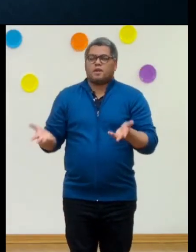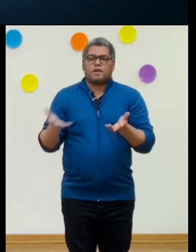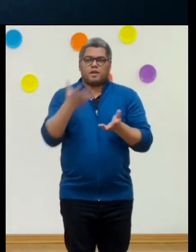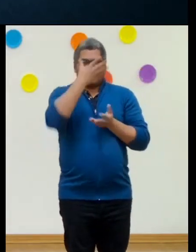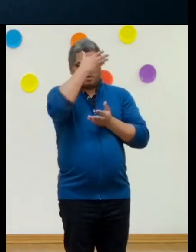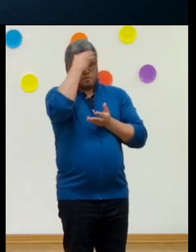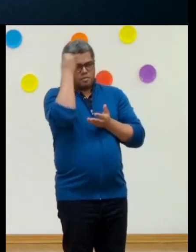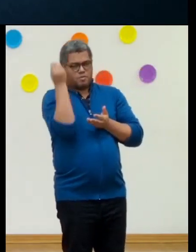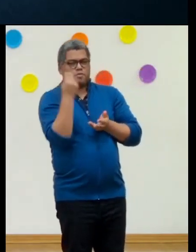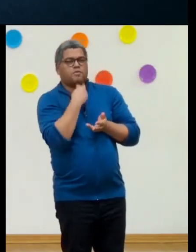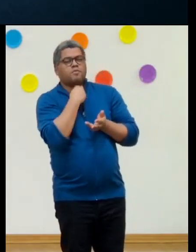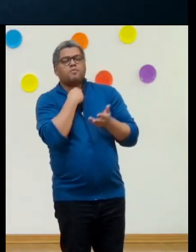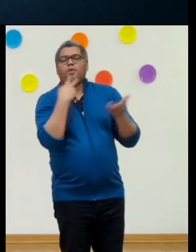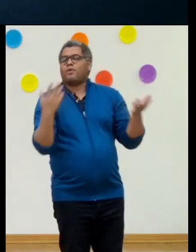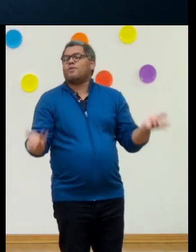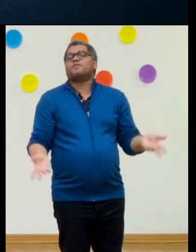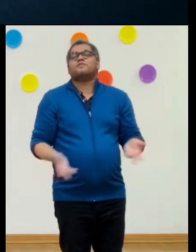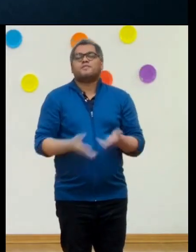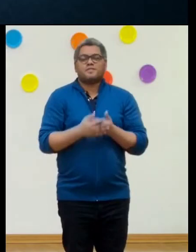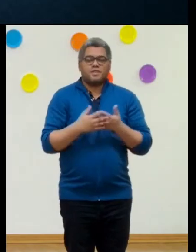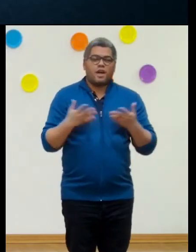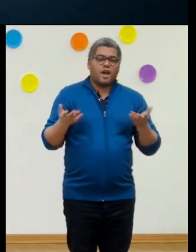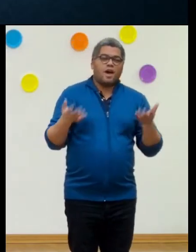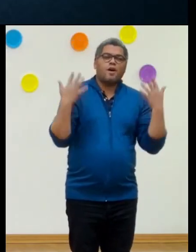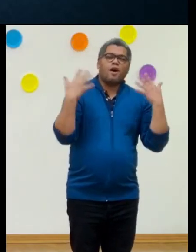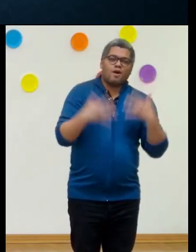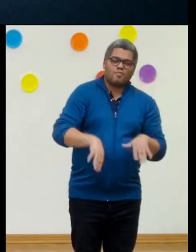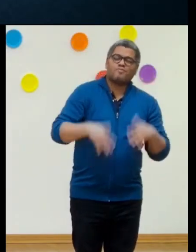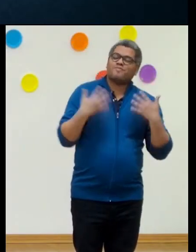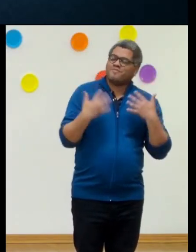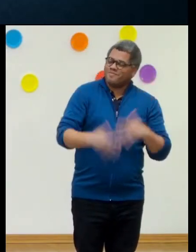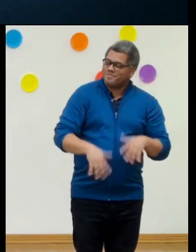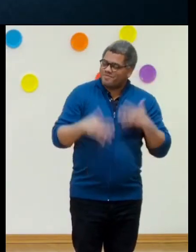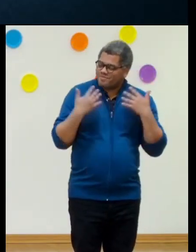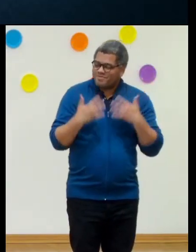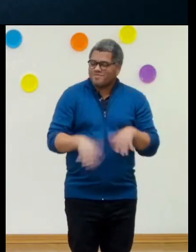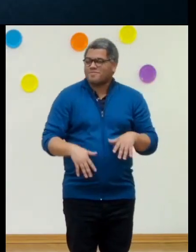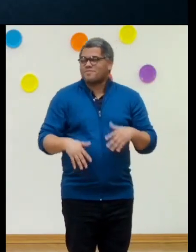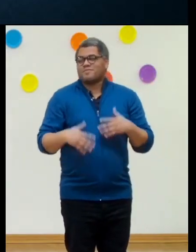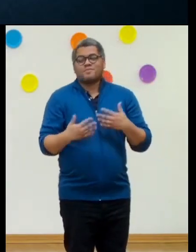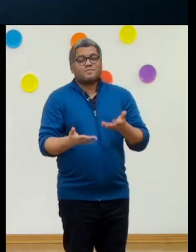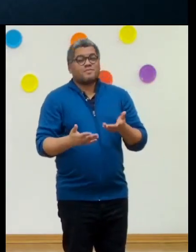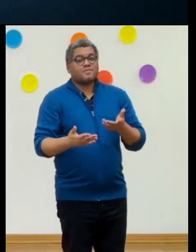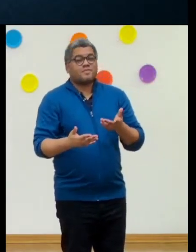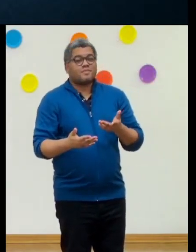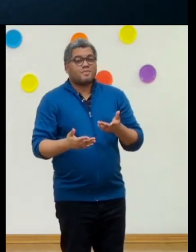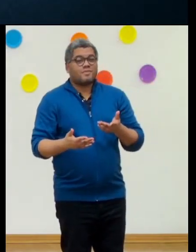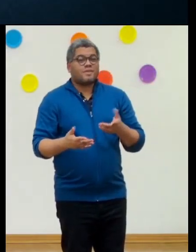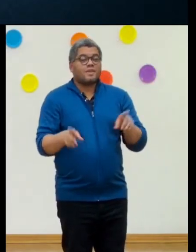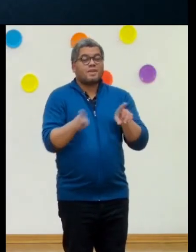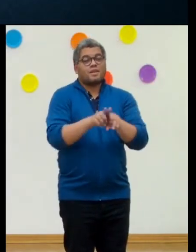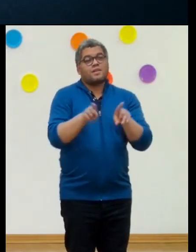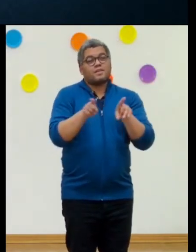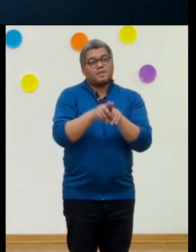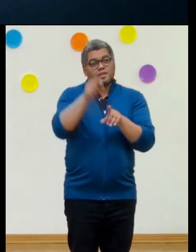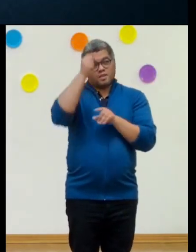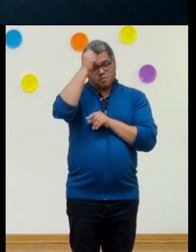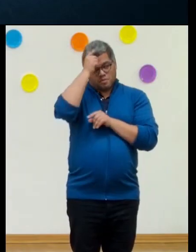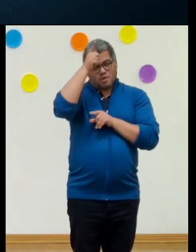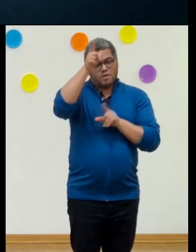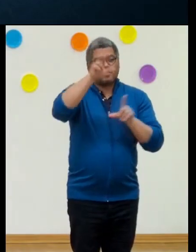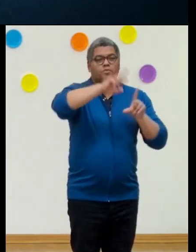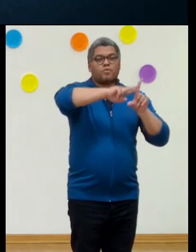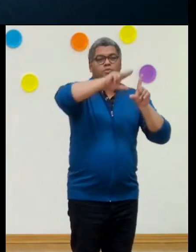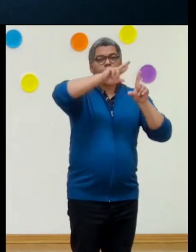né? É de abrir a boca mesmo, é impressionante. E por fim, a cultura do entretenimento